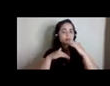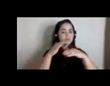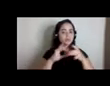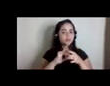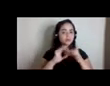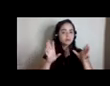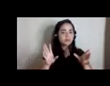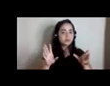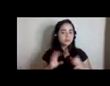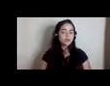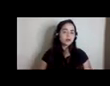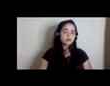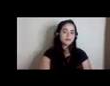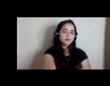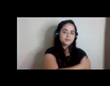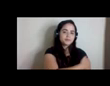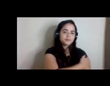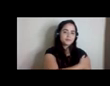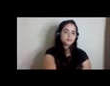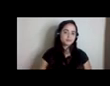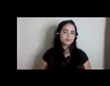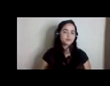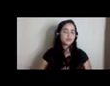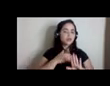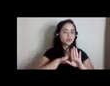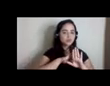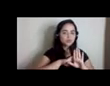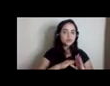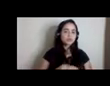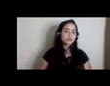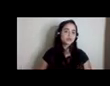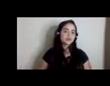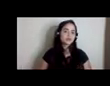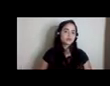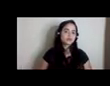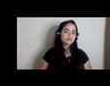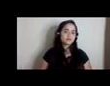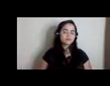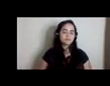liberdades, ou das liberdades, das subjetividades.